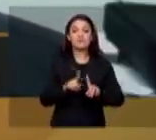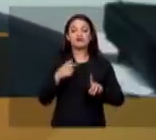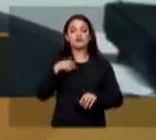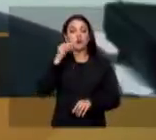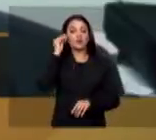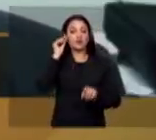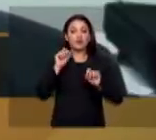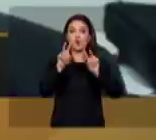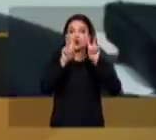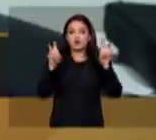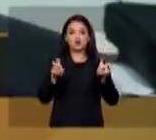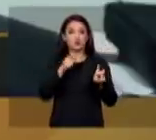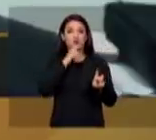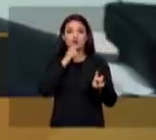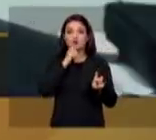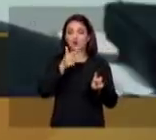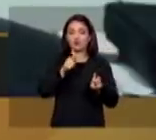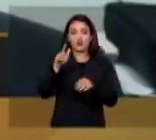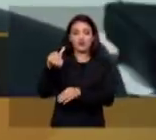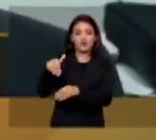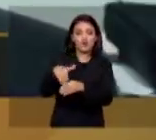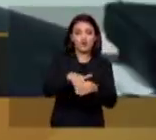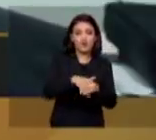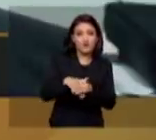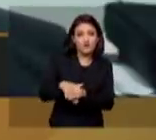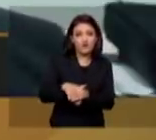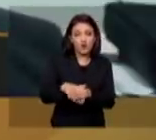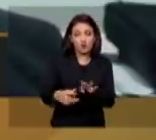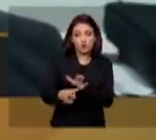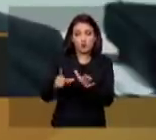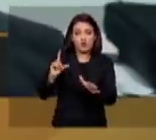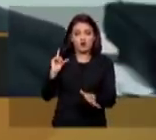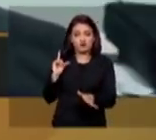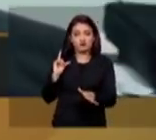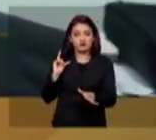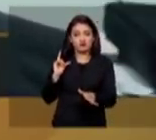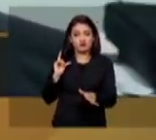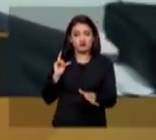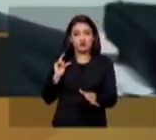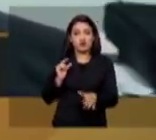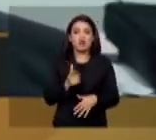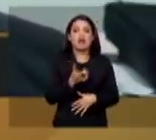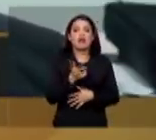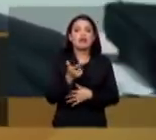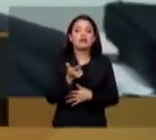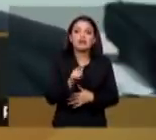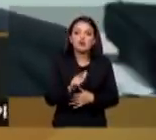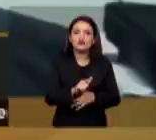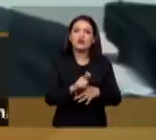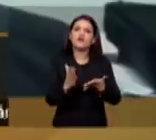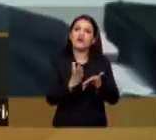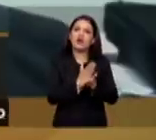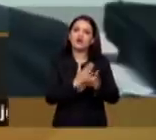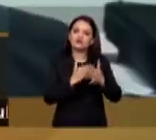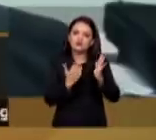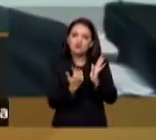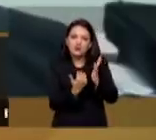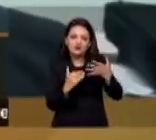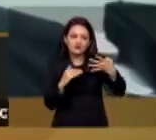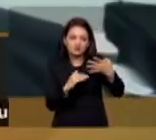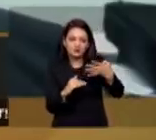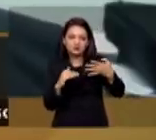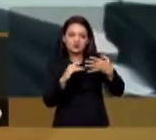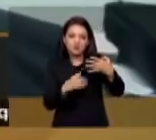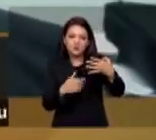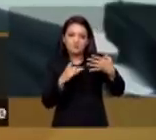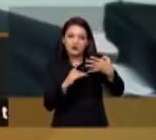preliminar. Ministro então, Nunes não, Marques. Não foi superada nenhuma fase para se devolver a todo o plenário essa discussão. Três